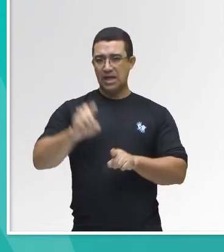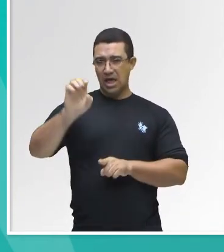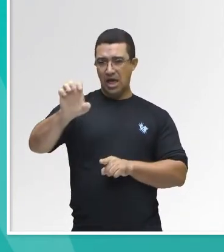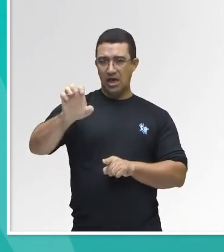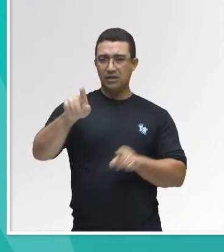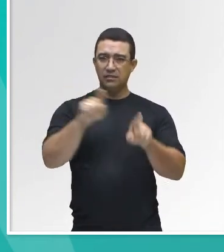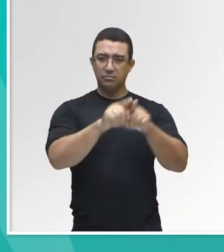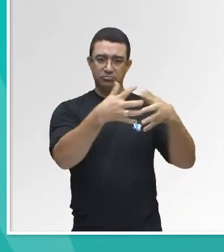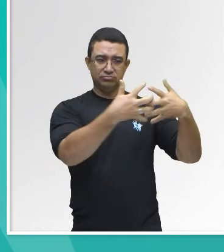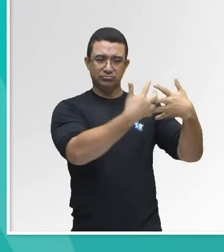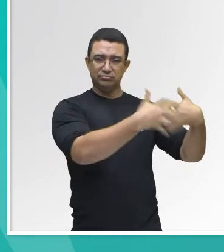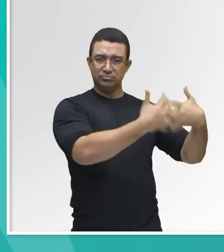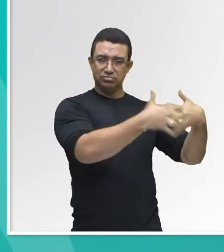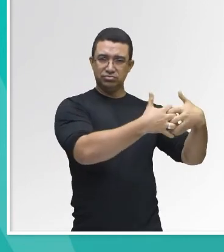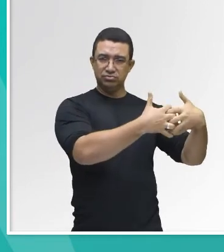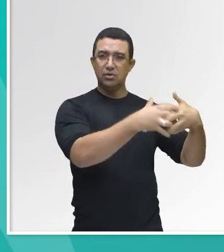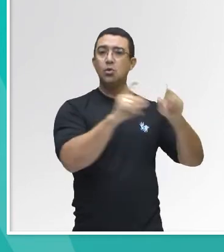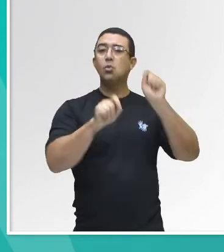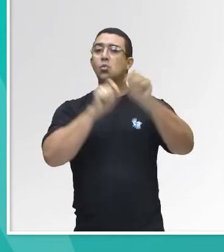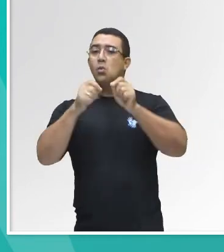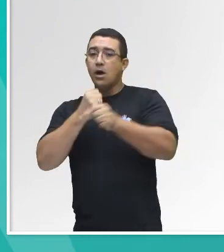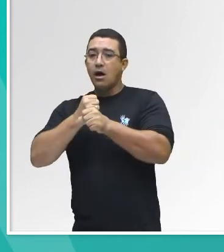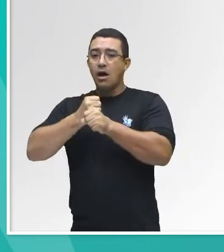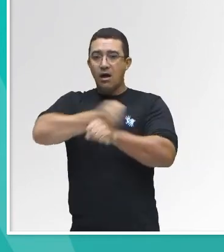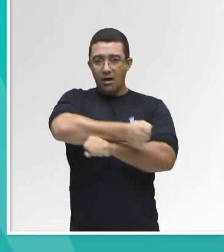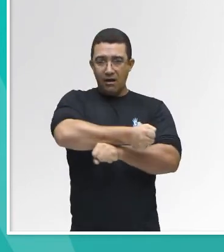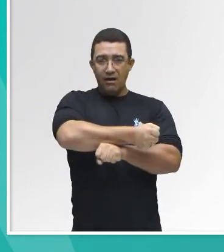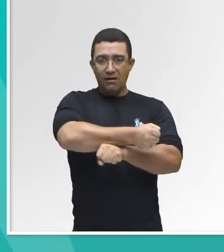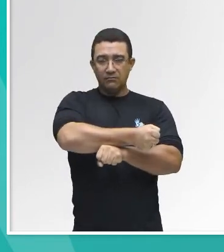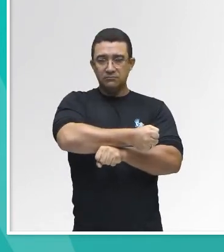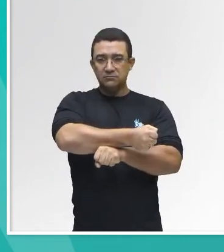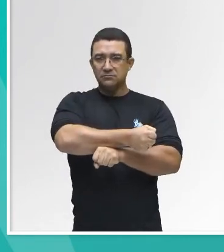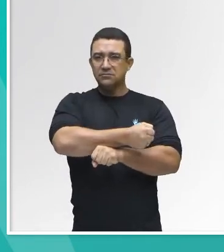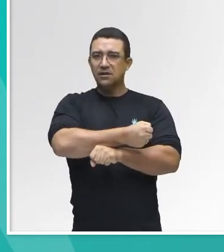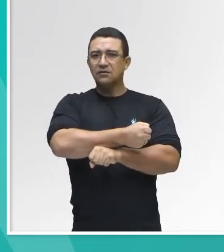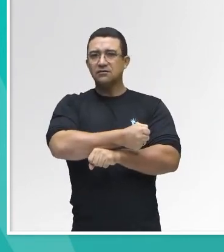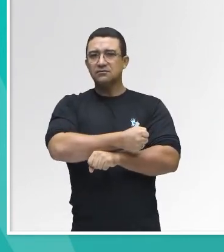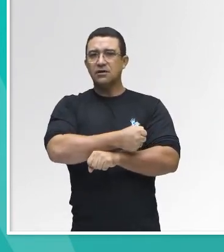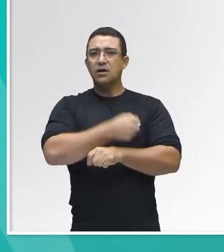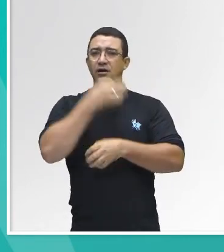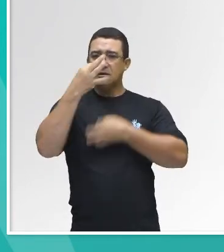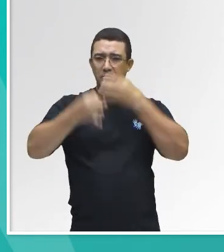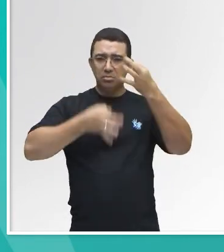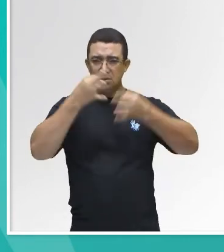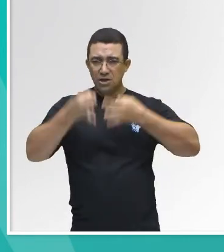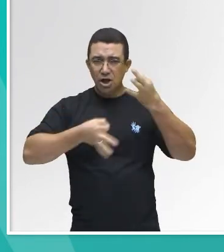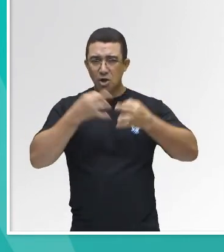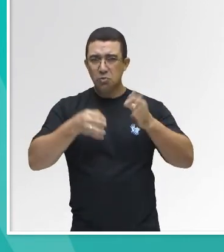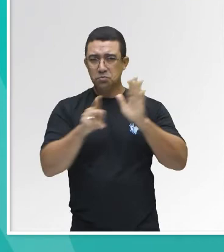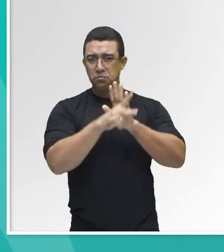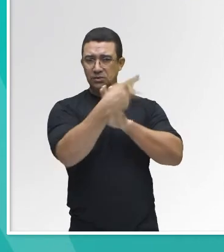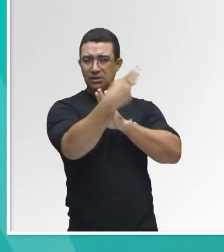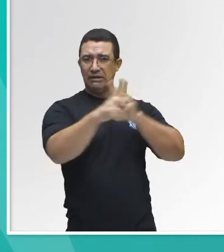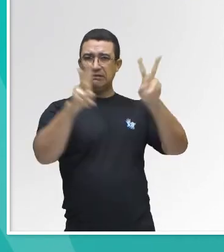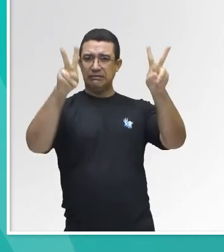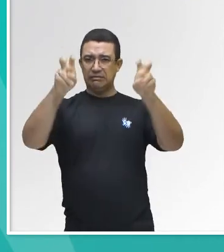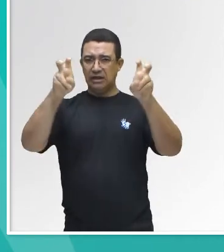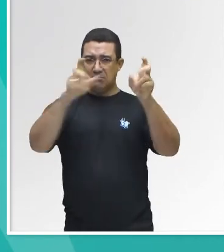por autoridade. Se alude à opinião de expertos em el tema, personagens